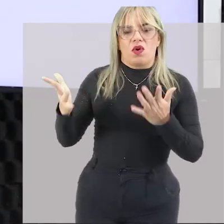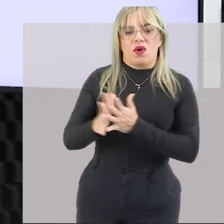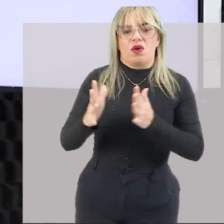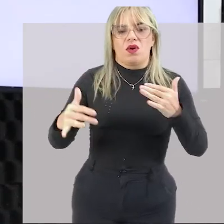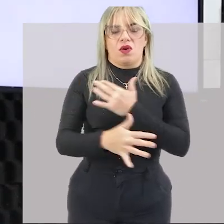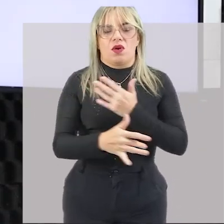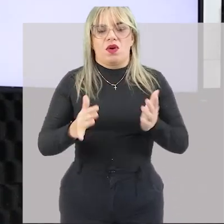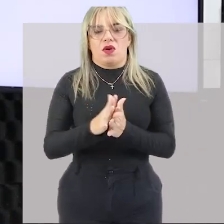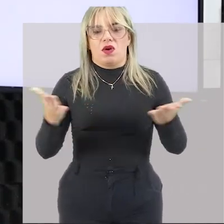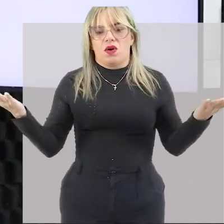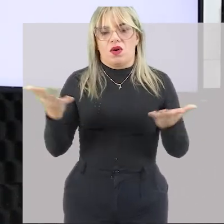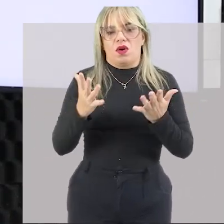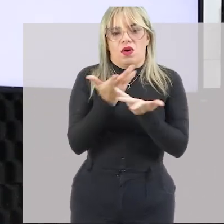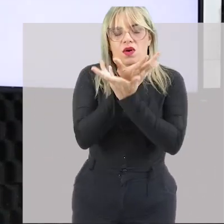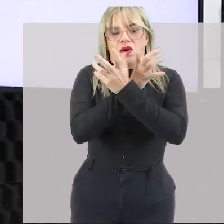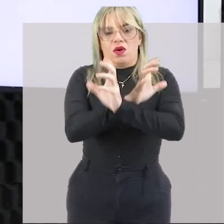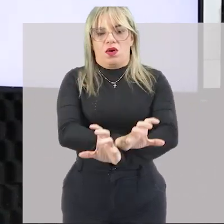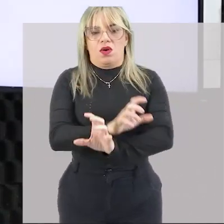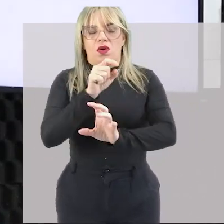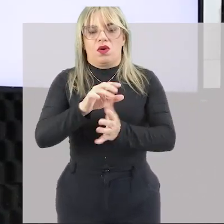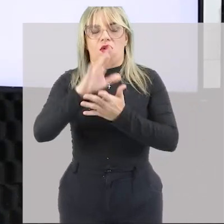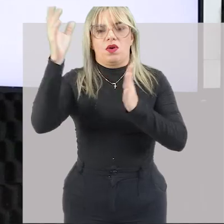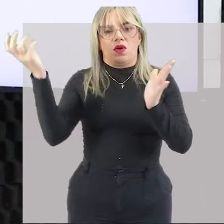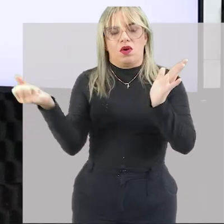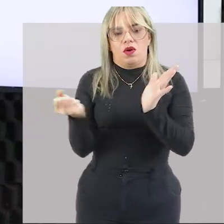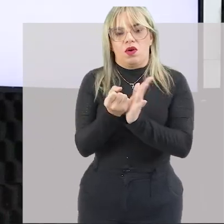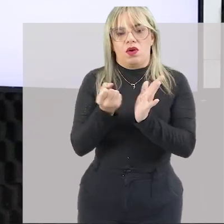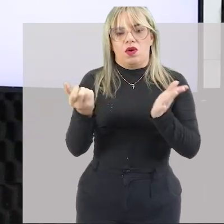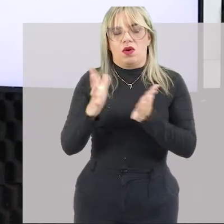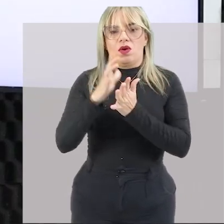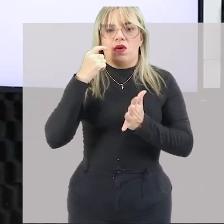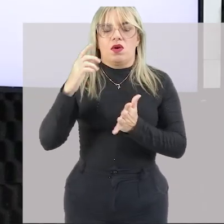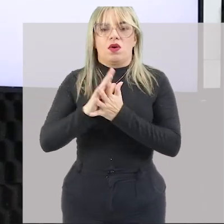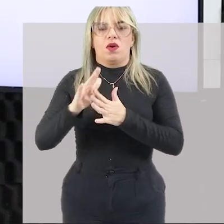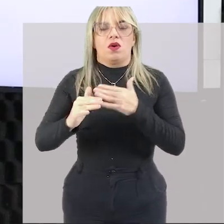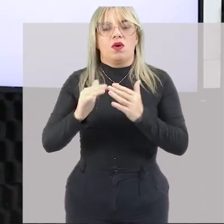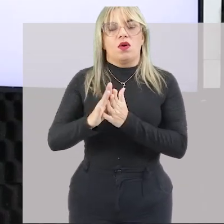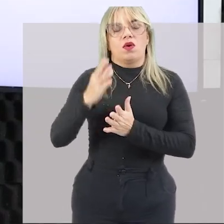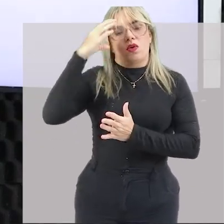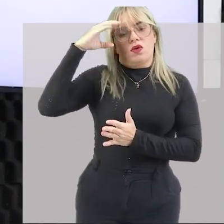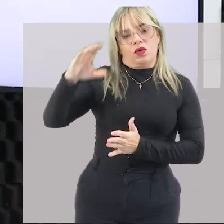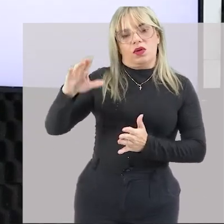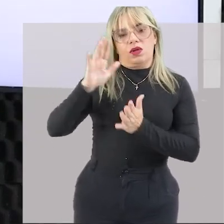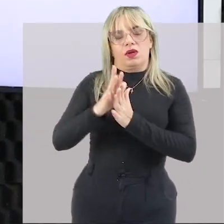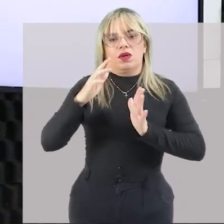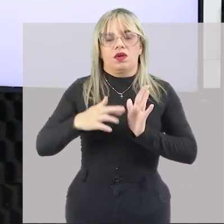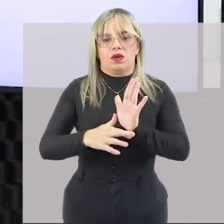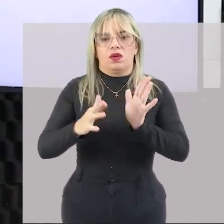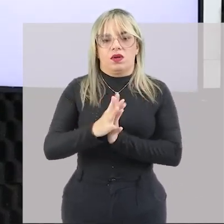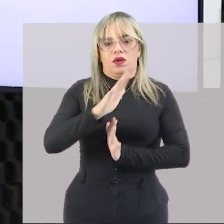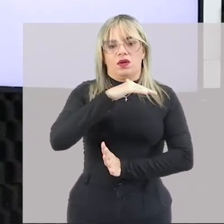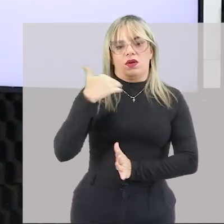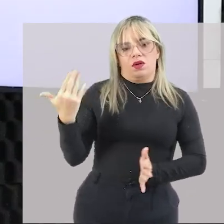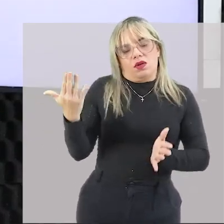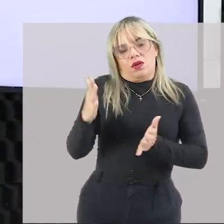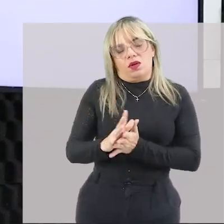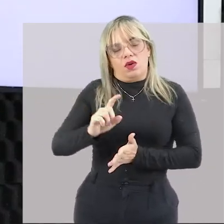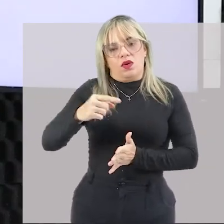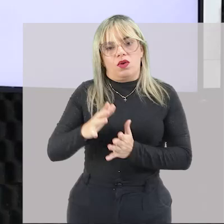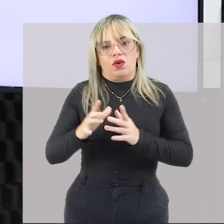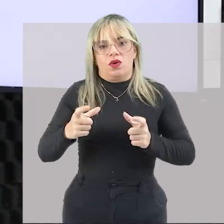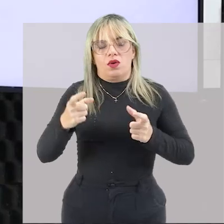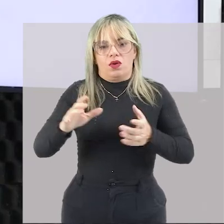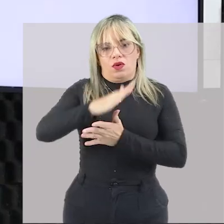Né? Caveiras. A caveira é um símbolo que em quase todos os processos culturais representa a morte. Em alguns lugares é uma coisa mais agradável, como é o caso